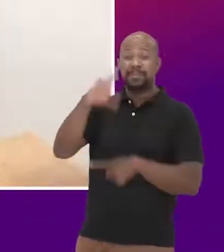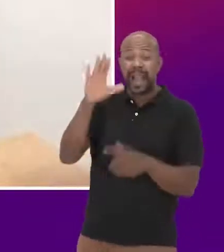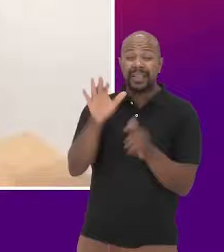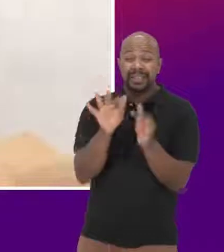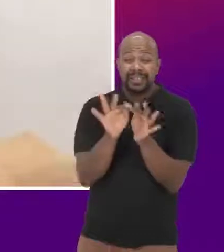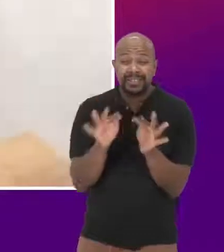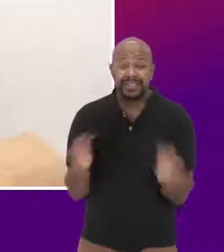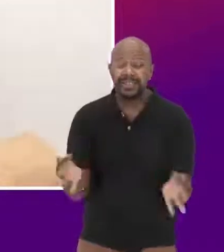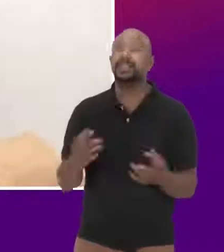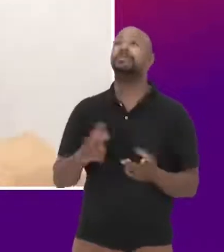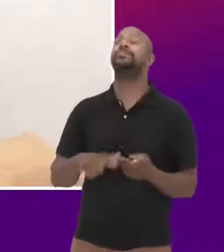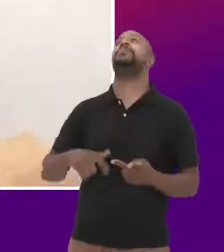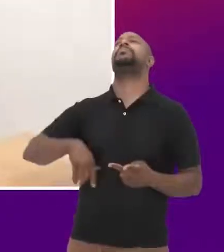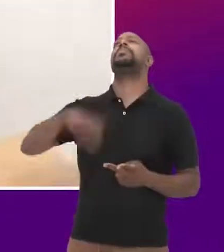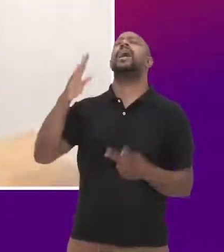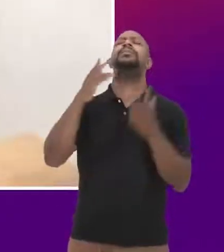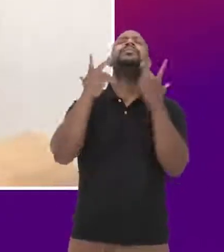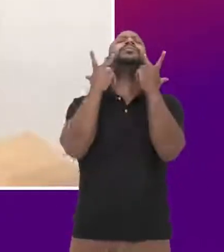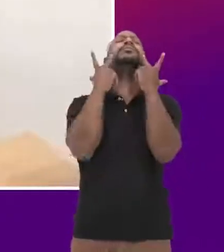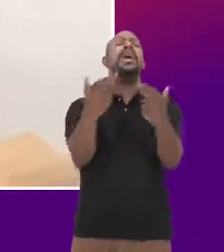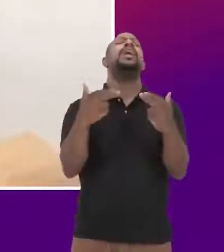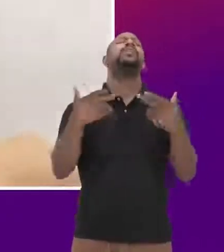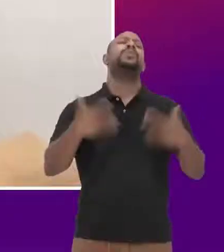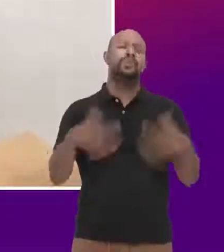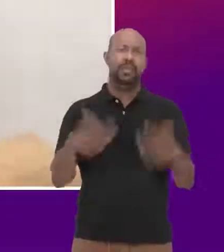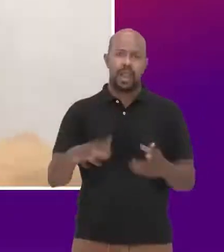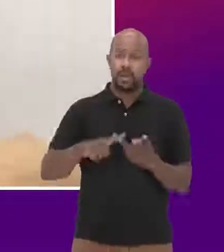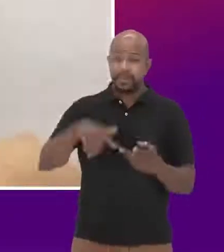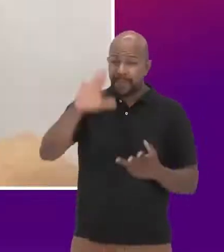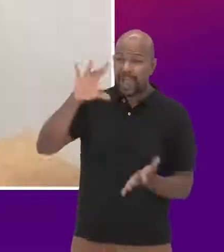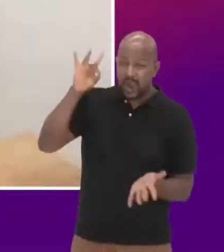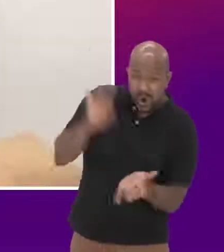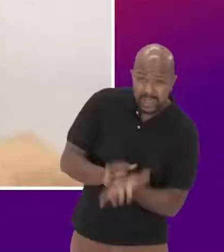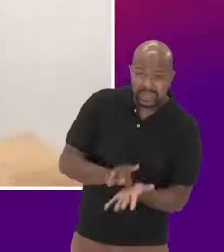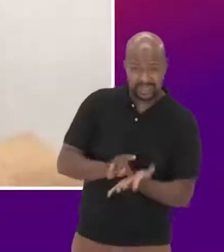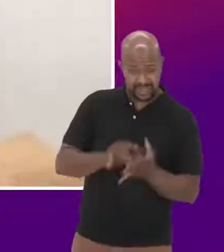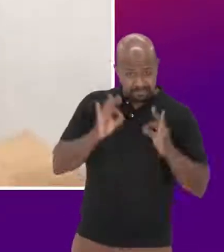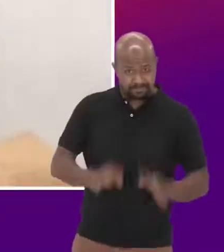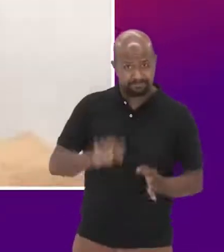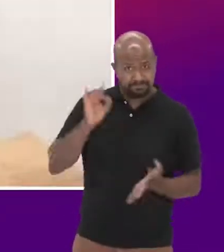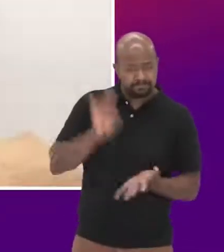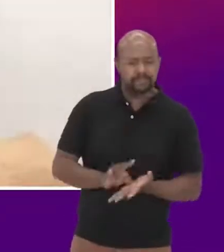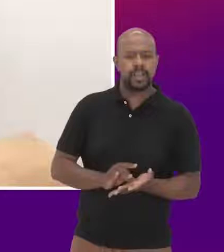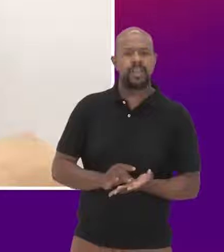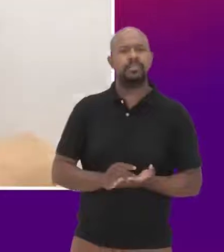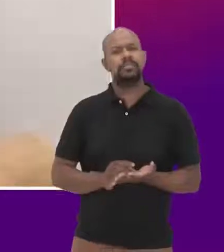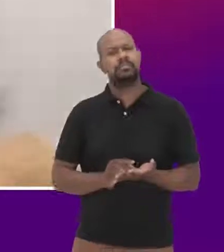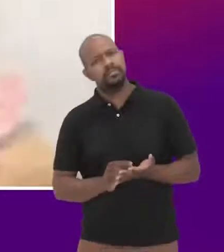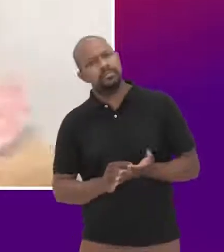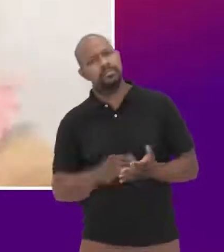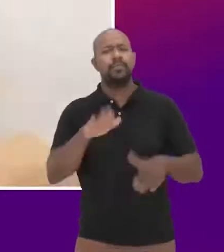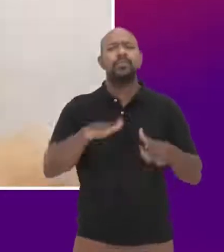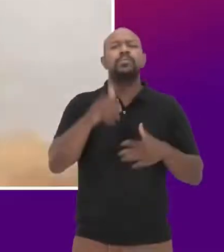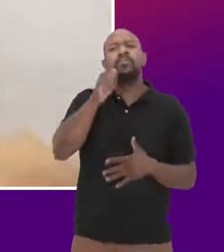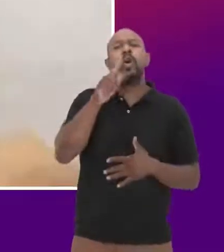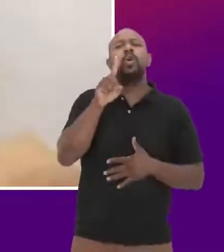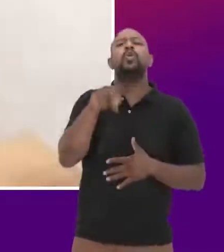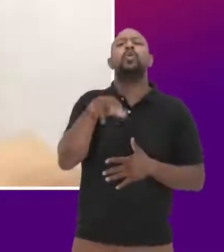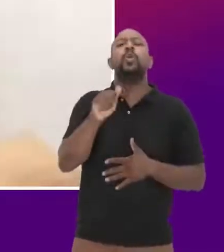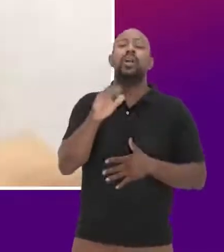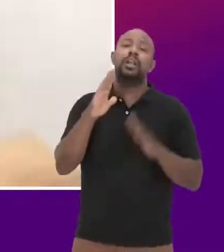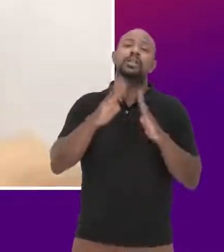simples e quanto mais natural, quanto mais original e autêntico, talvez uma dona de casa